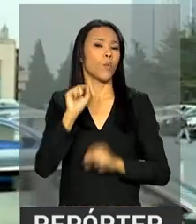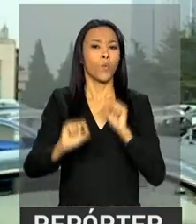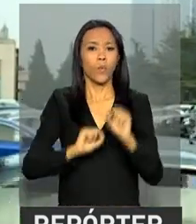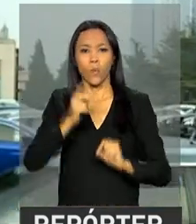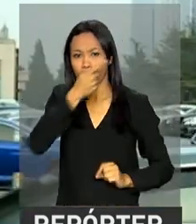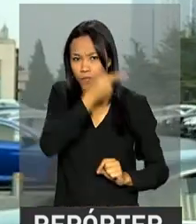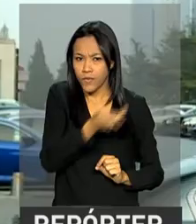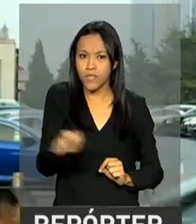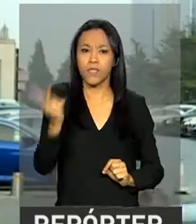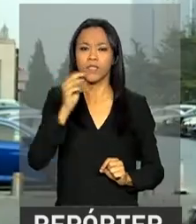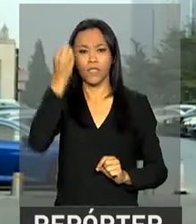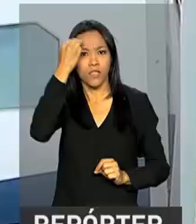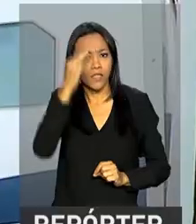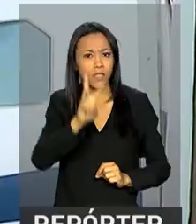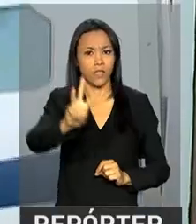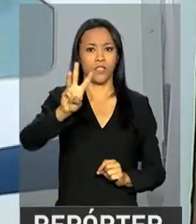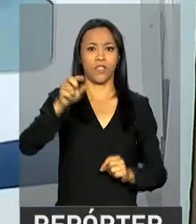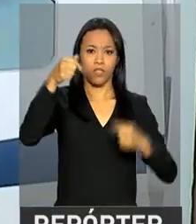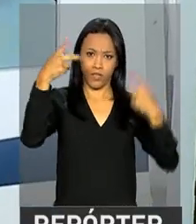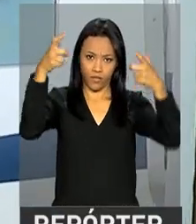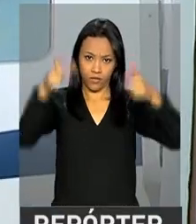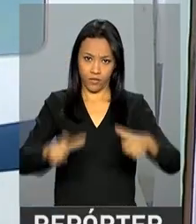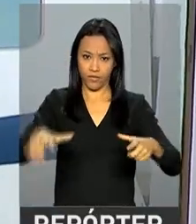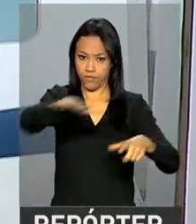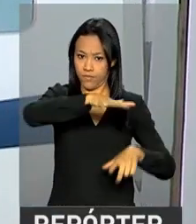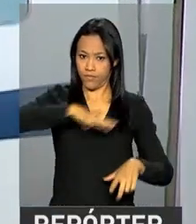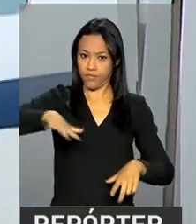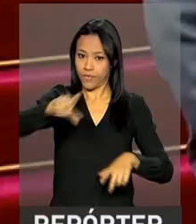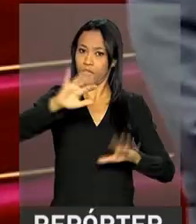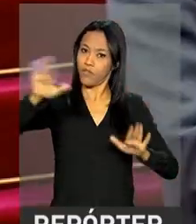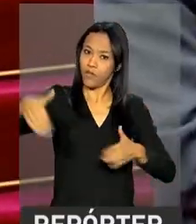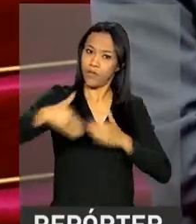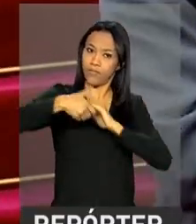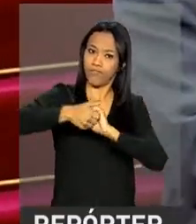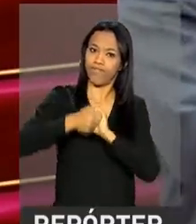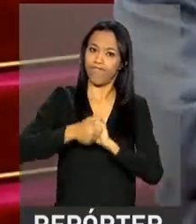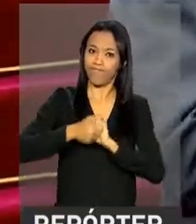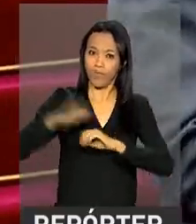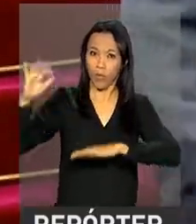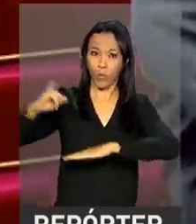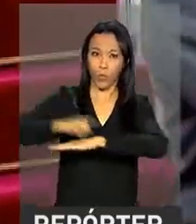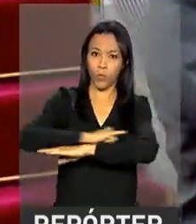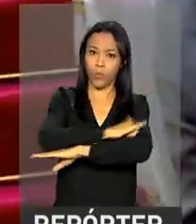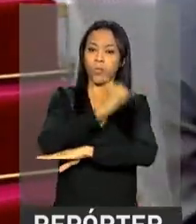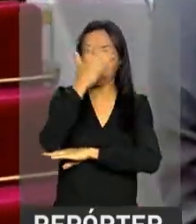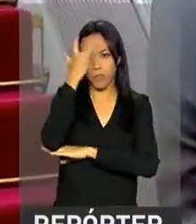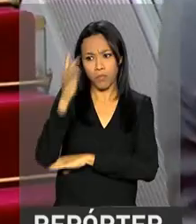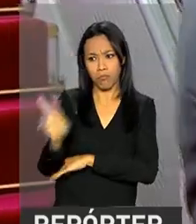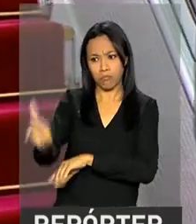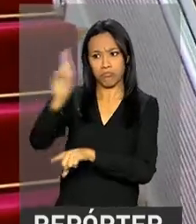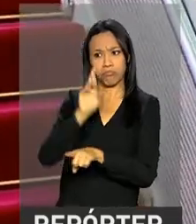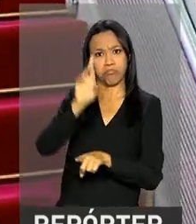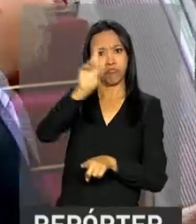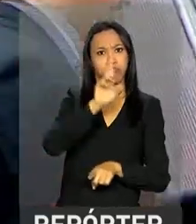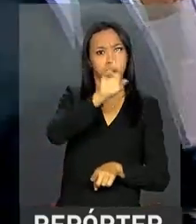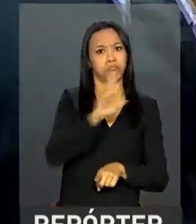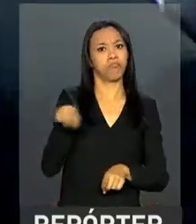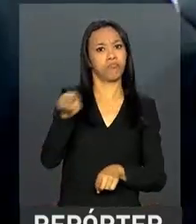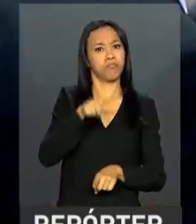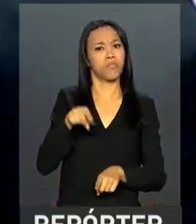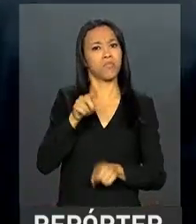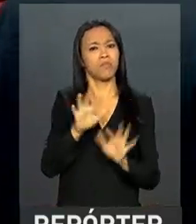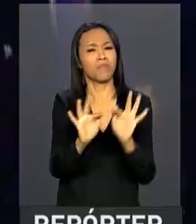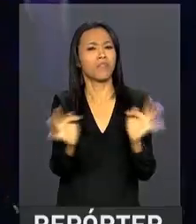visita oficial de 3 dias à cidade e foi recebido no aeroporto da capital por autoridades chinesas em uma